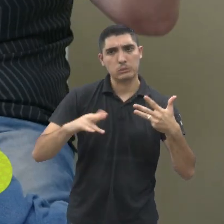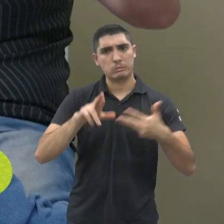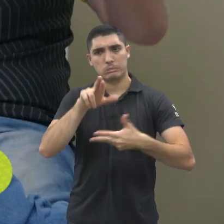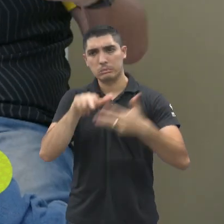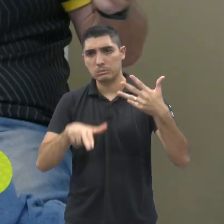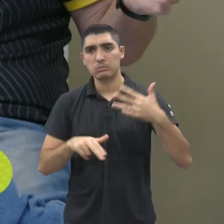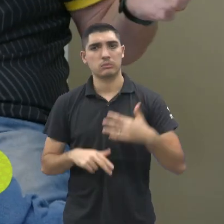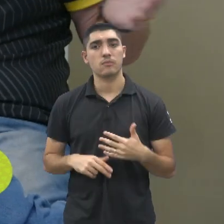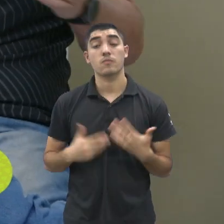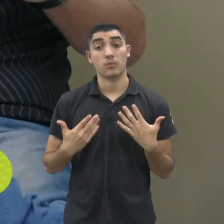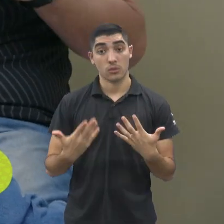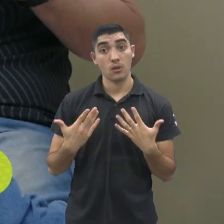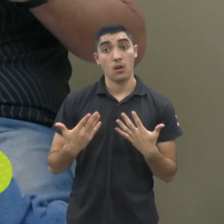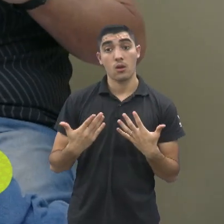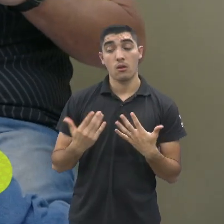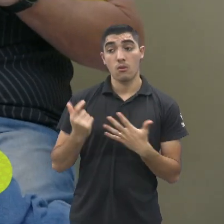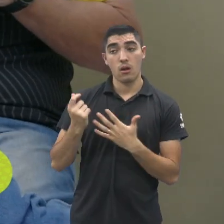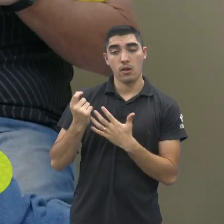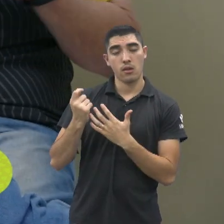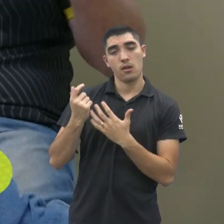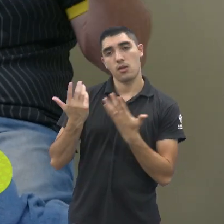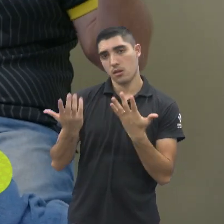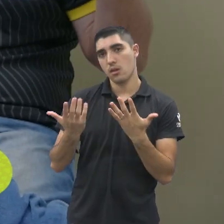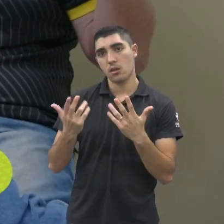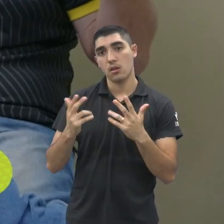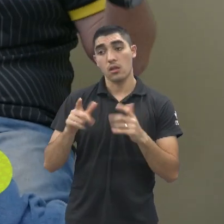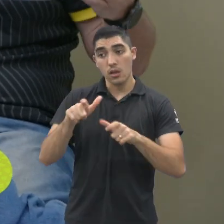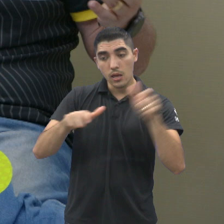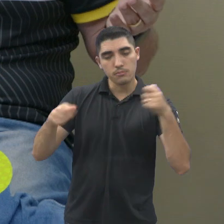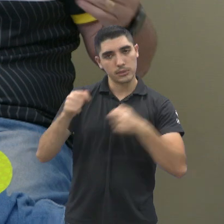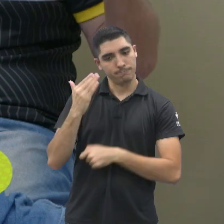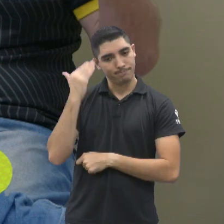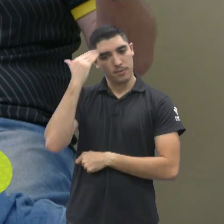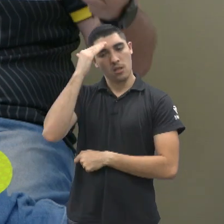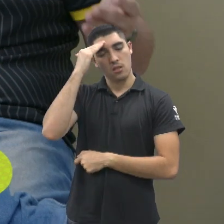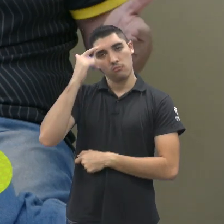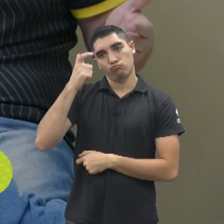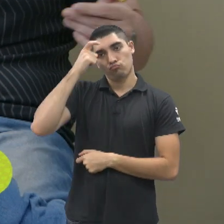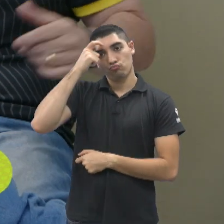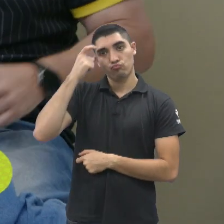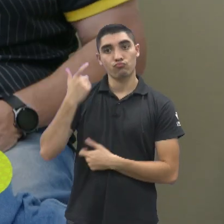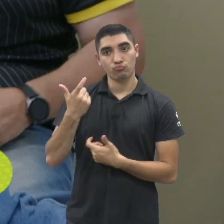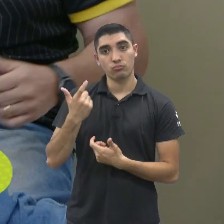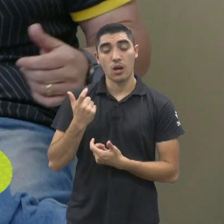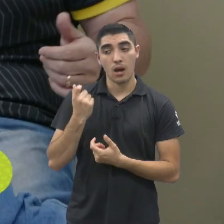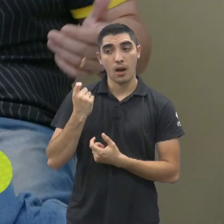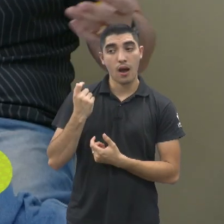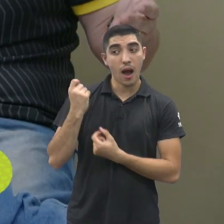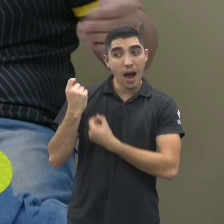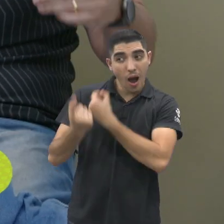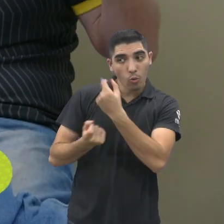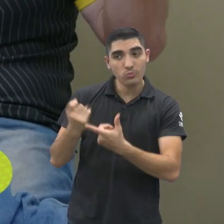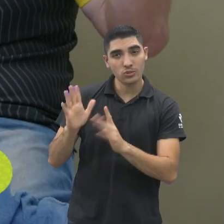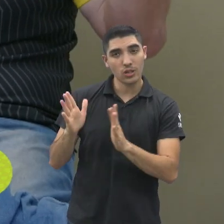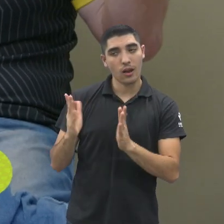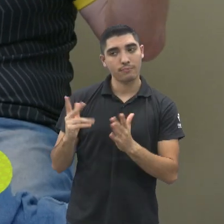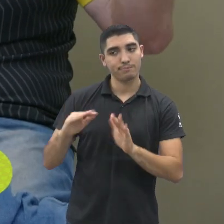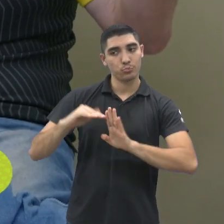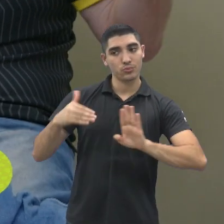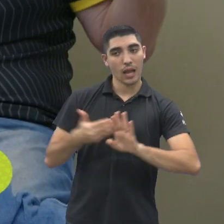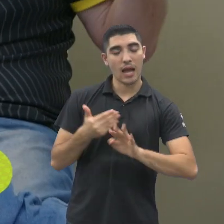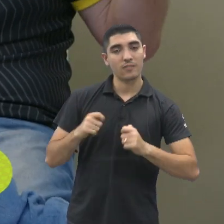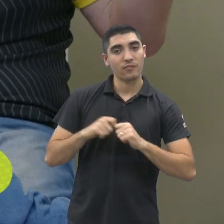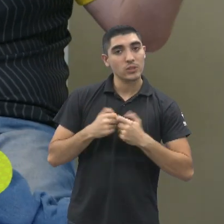que tiveram essa queda, né? Então, eles precisam ter essa consciência de que erraram, de que alguma coisa não funcionou. Então,